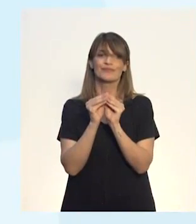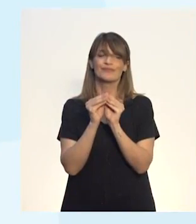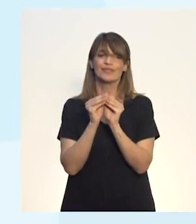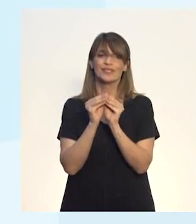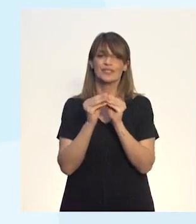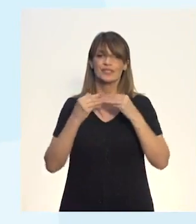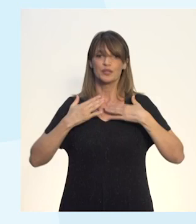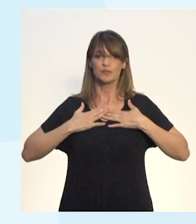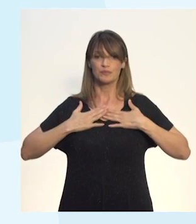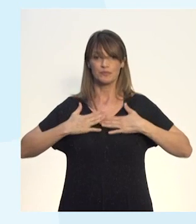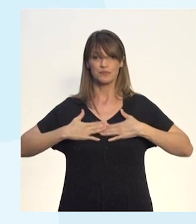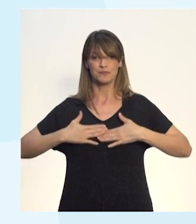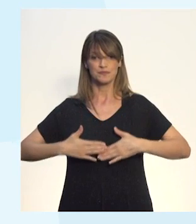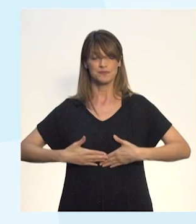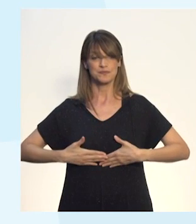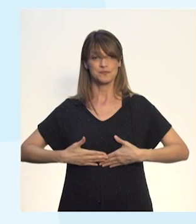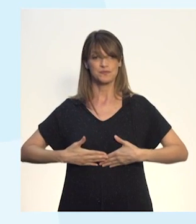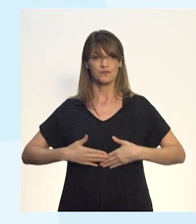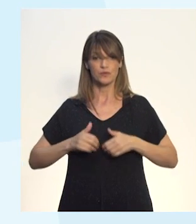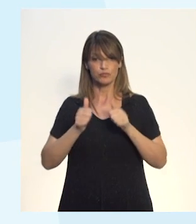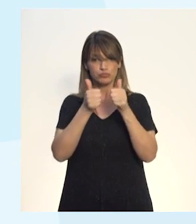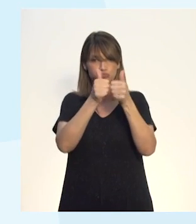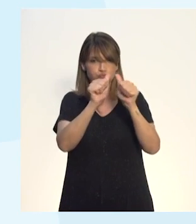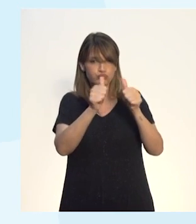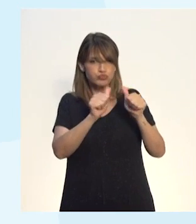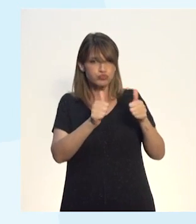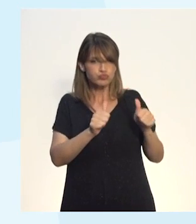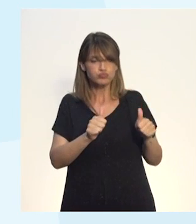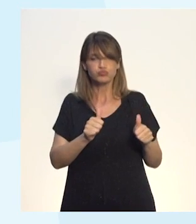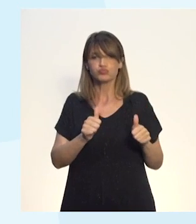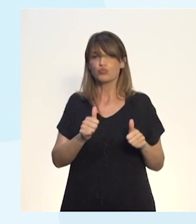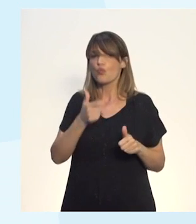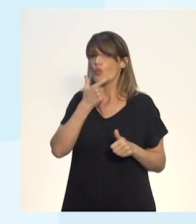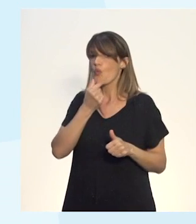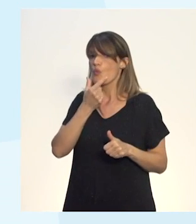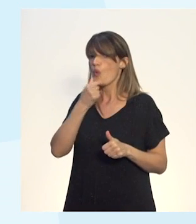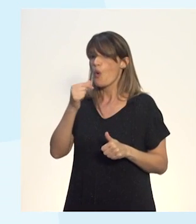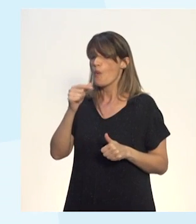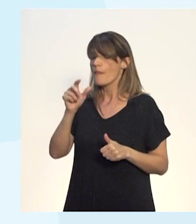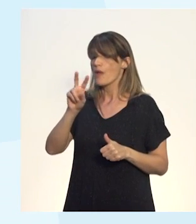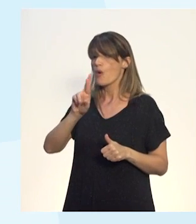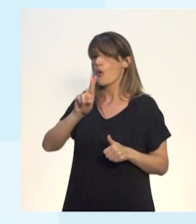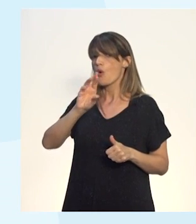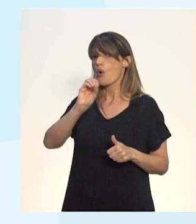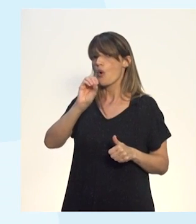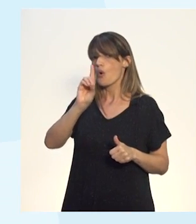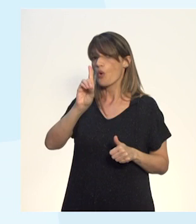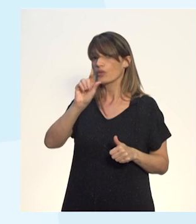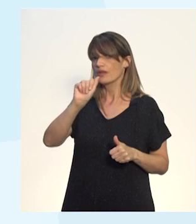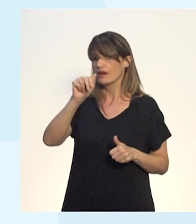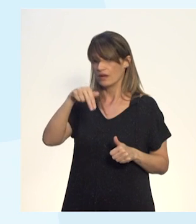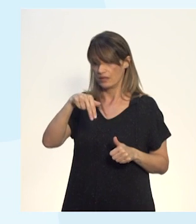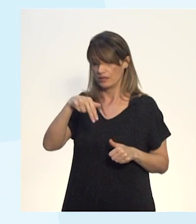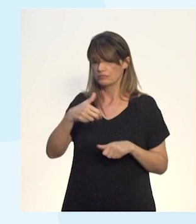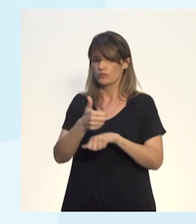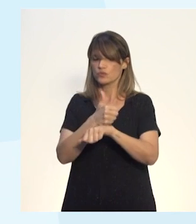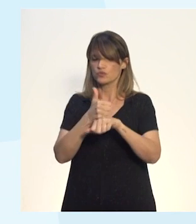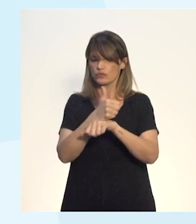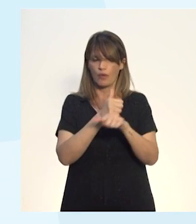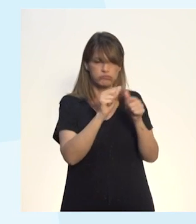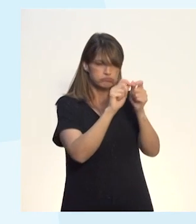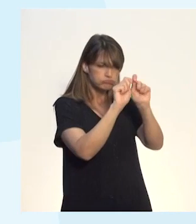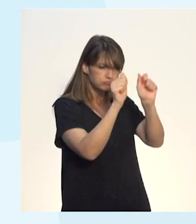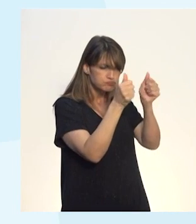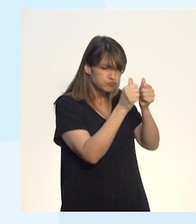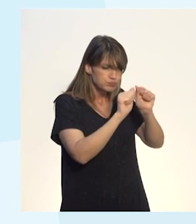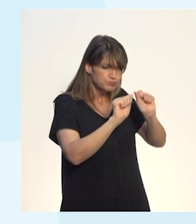foi esculpido pelo Rodin. Rodin foi um escultor, né, francês